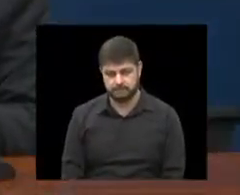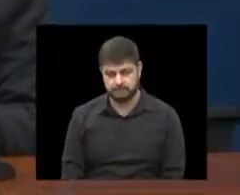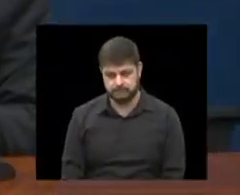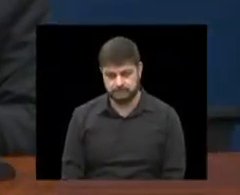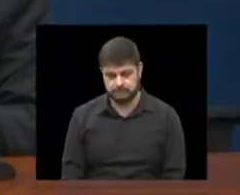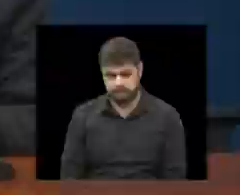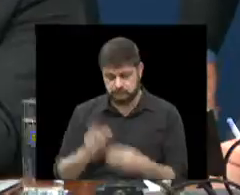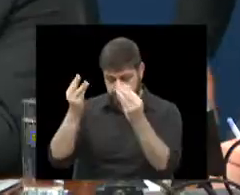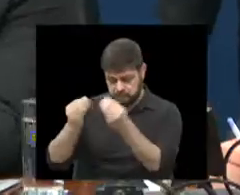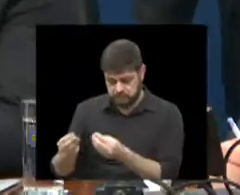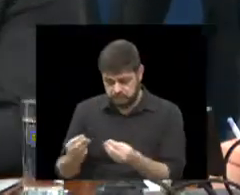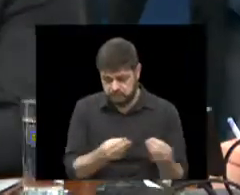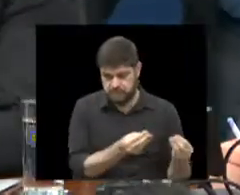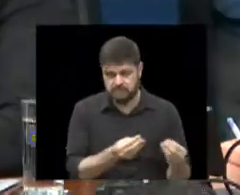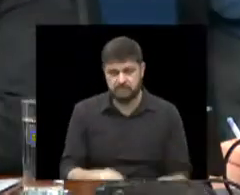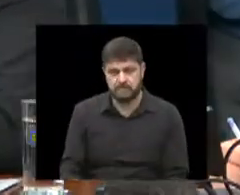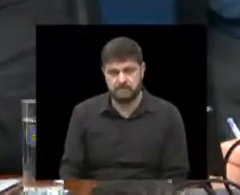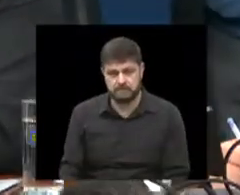Encaminhe-se.